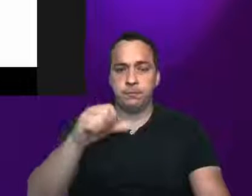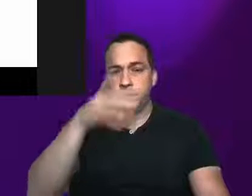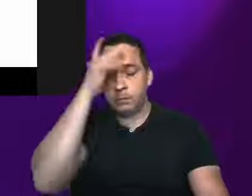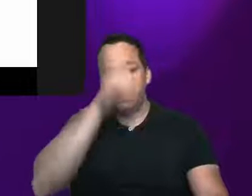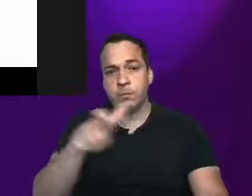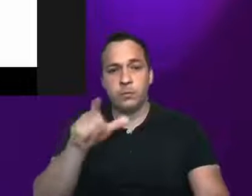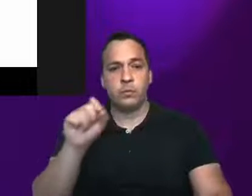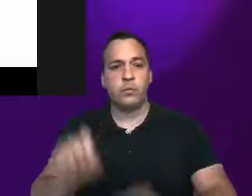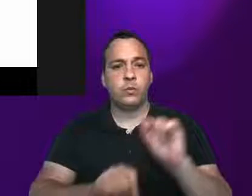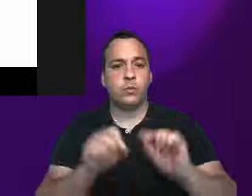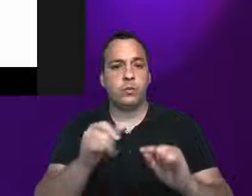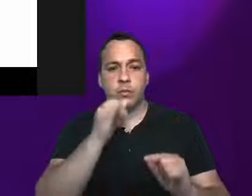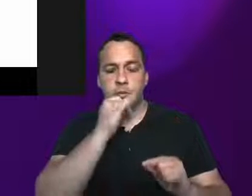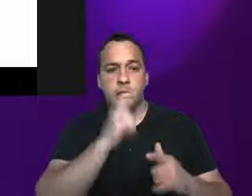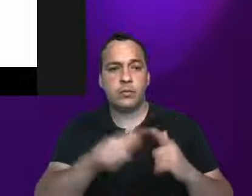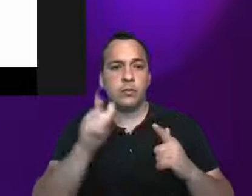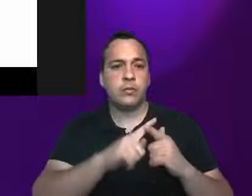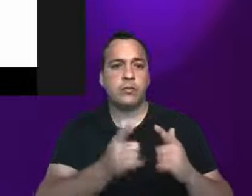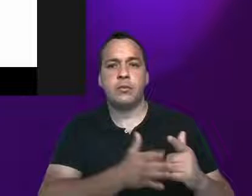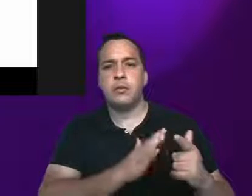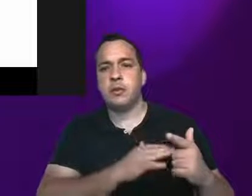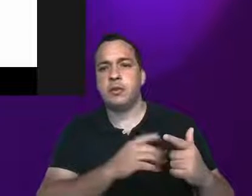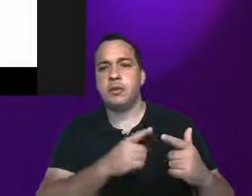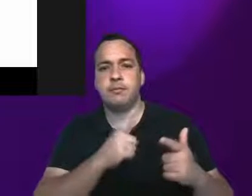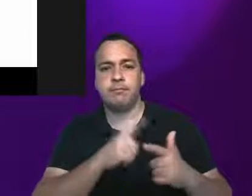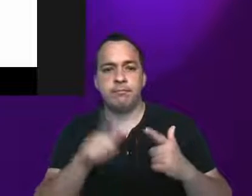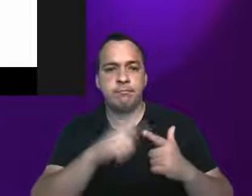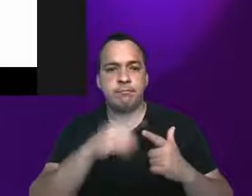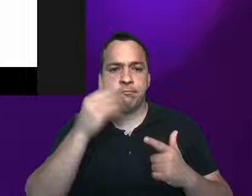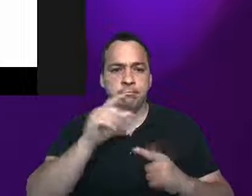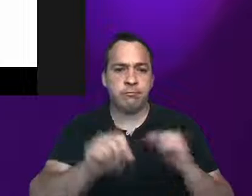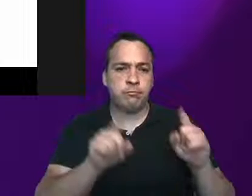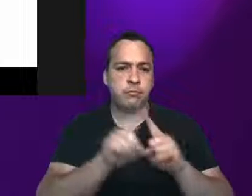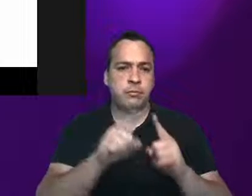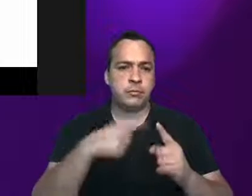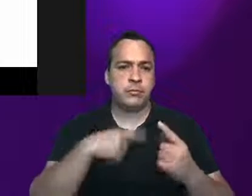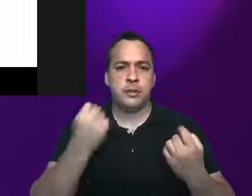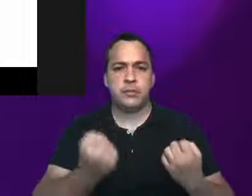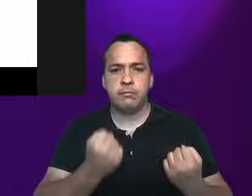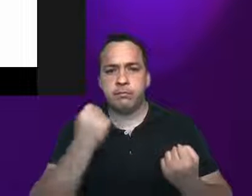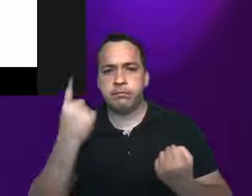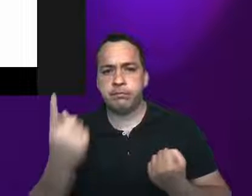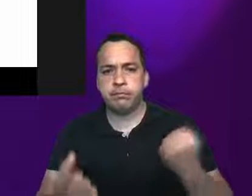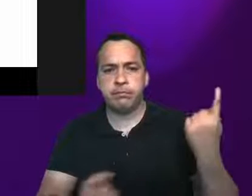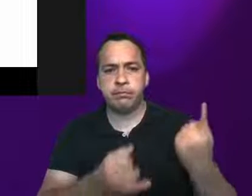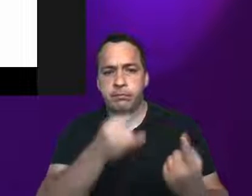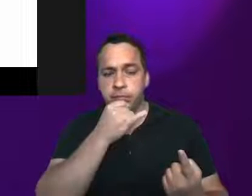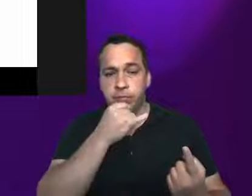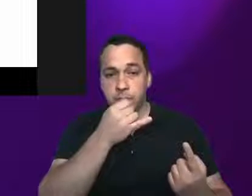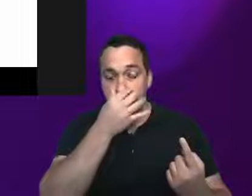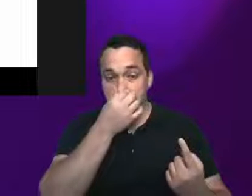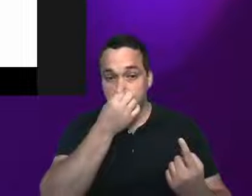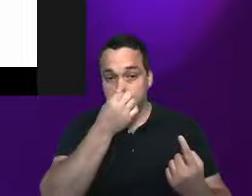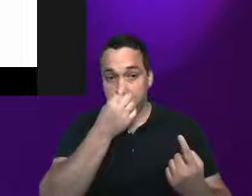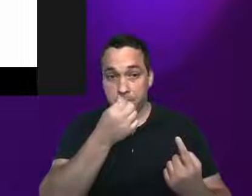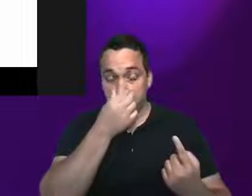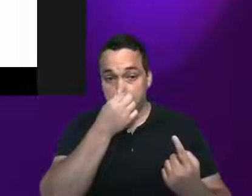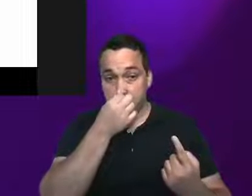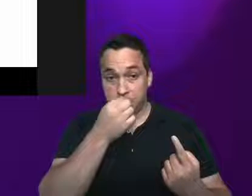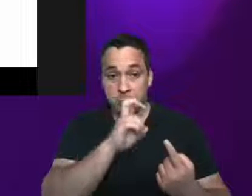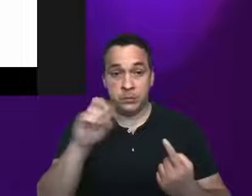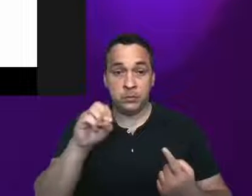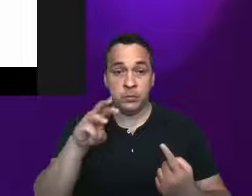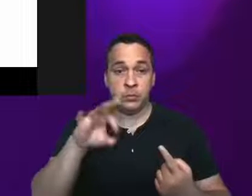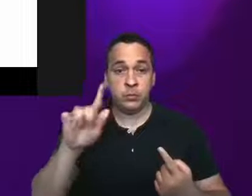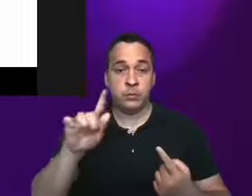de insuficiência cardíaca descompensada, congestão, e eles foram randomizados, seja para receber acetazolamida 500 miligramas por dia